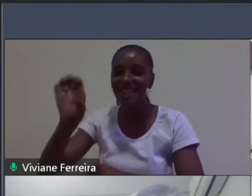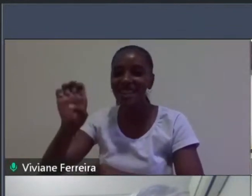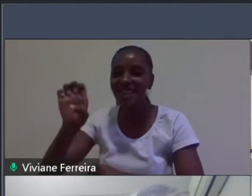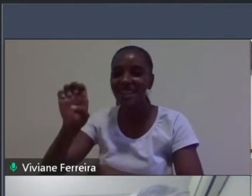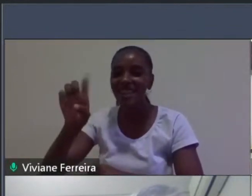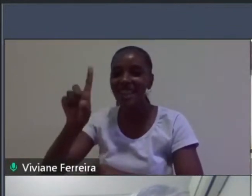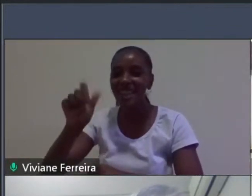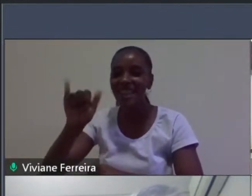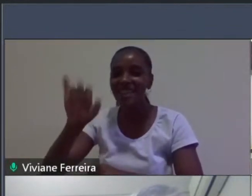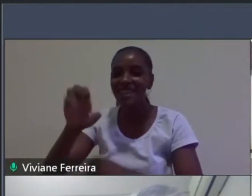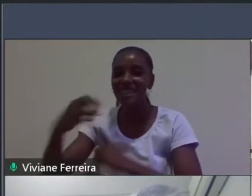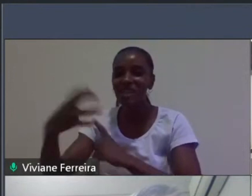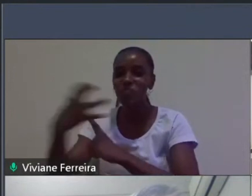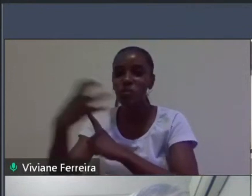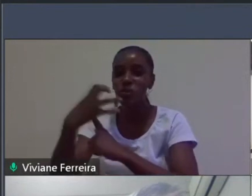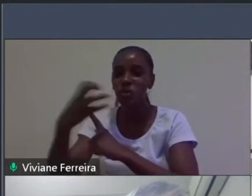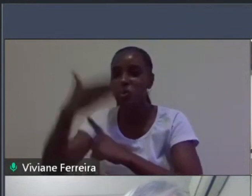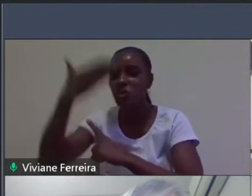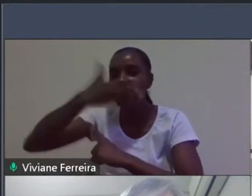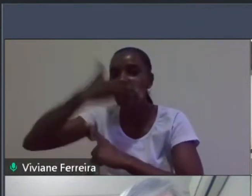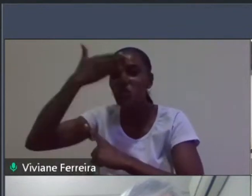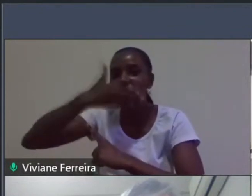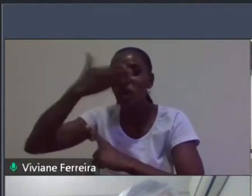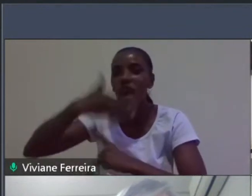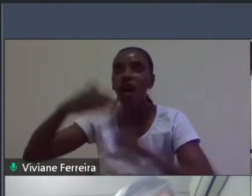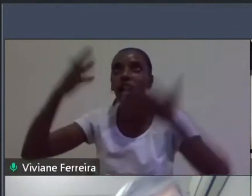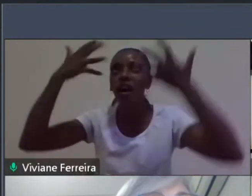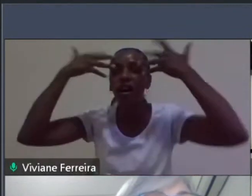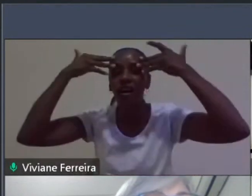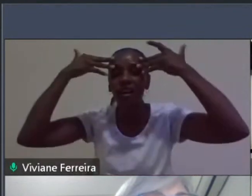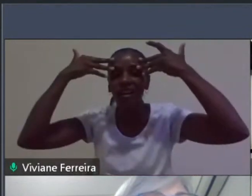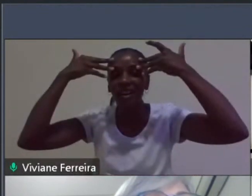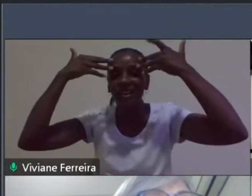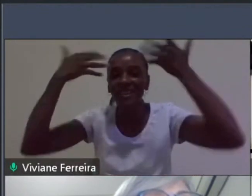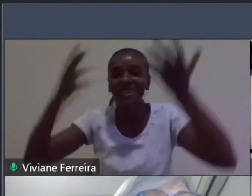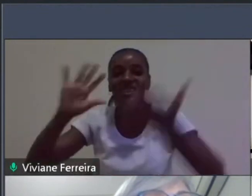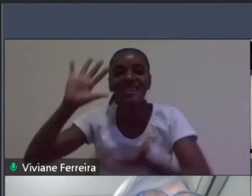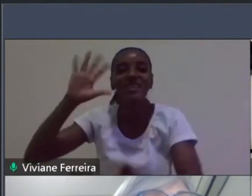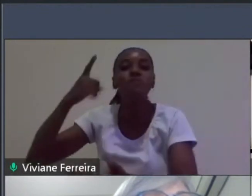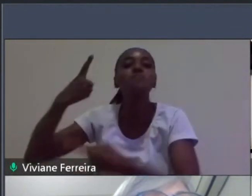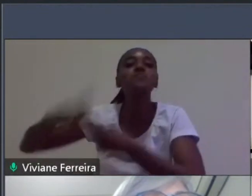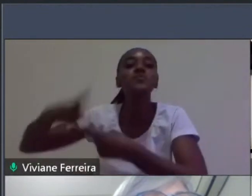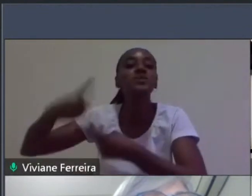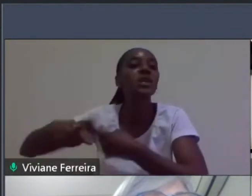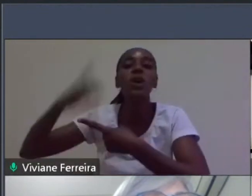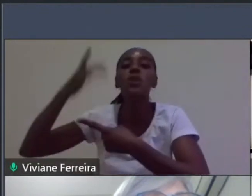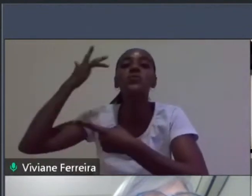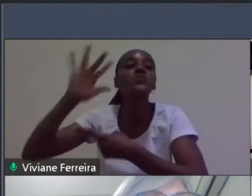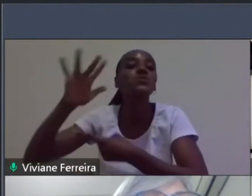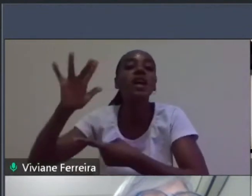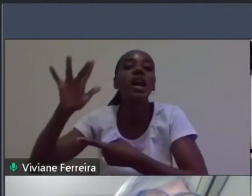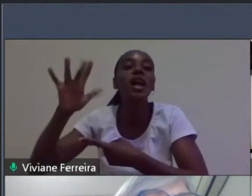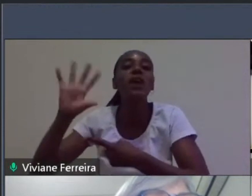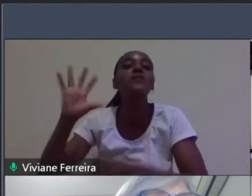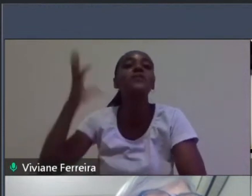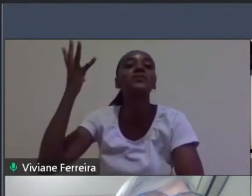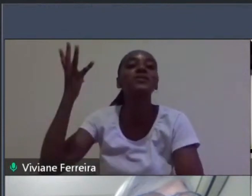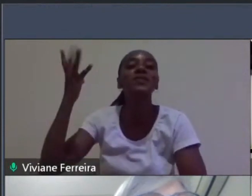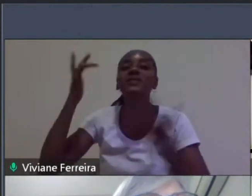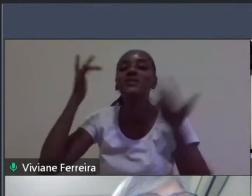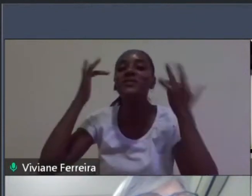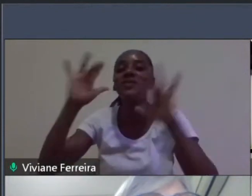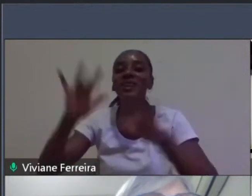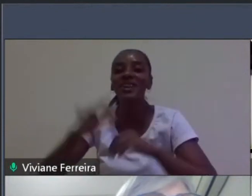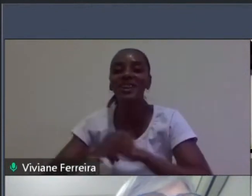né? Nem se a gente quiser. Ai, meu Deus! Aberto. Por que será? Eu não sei o que aconteceu. Não sei o